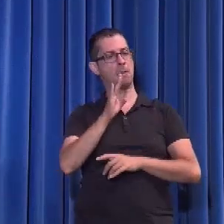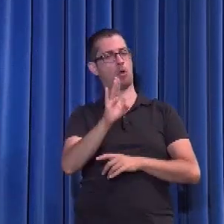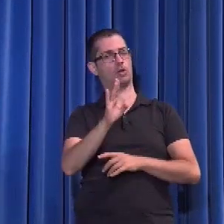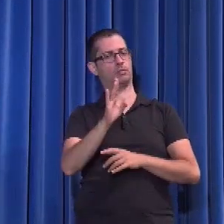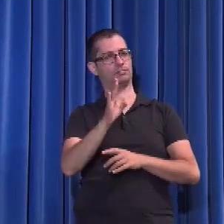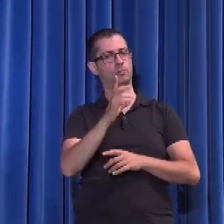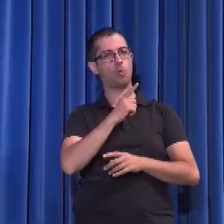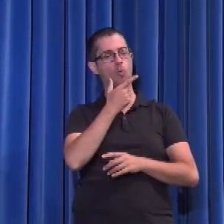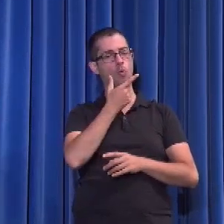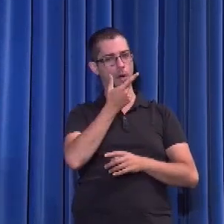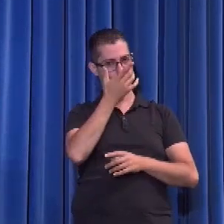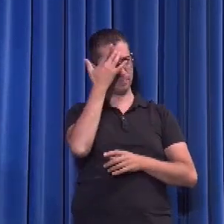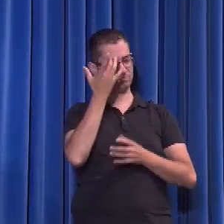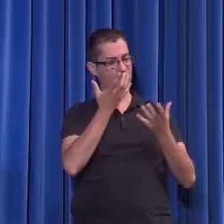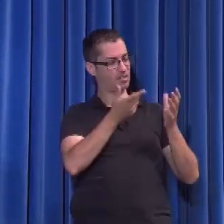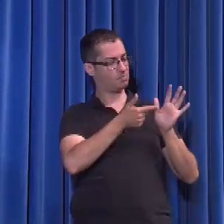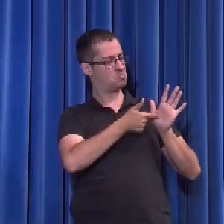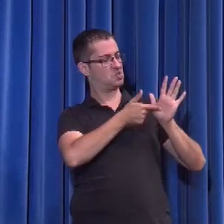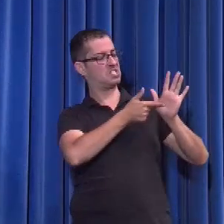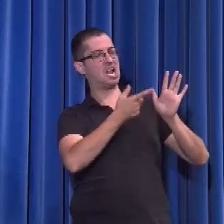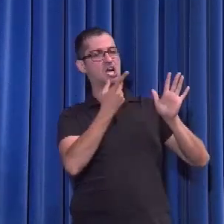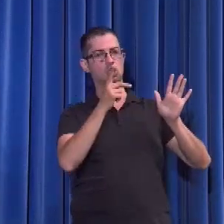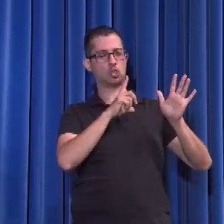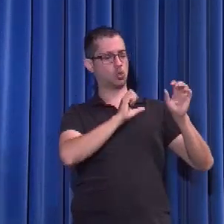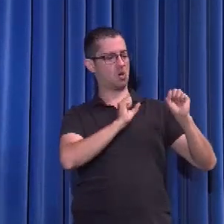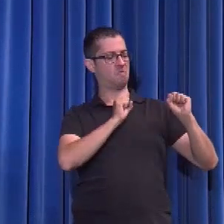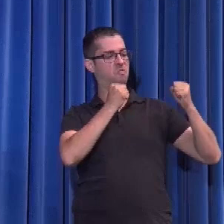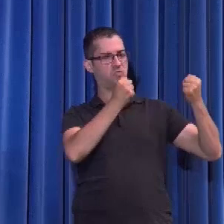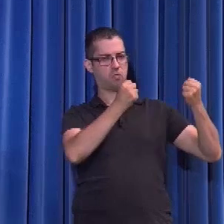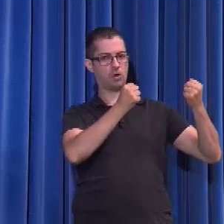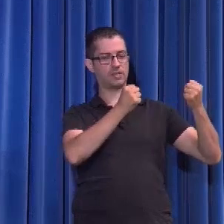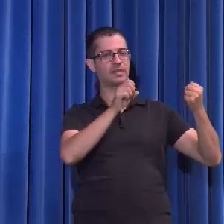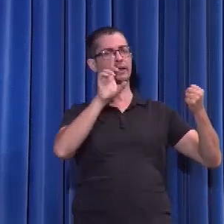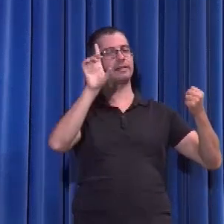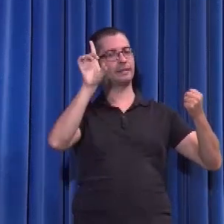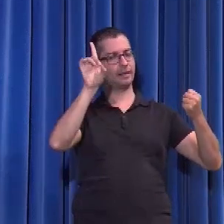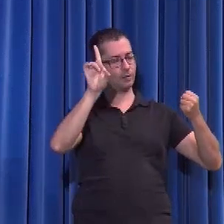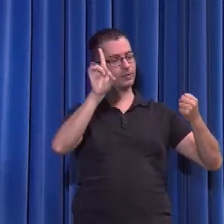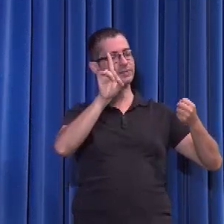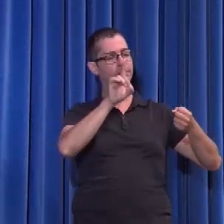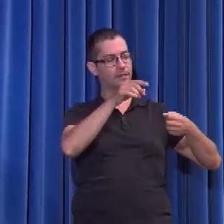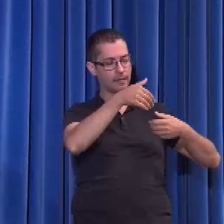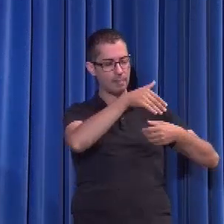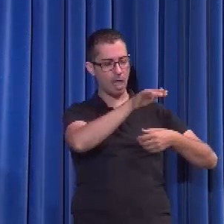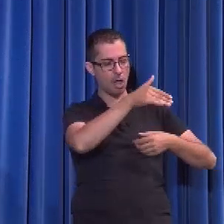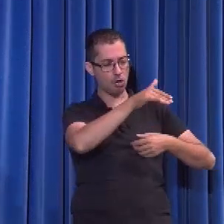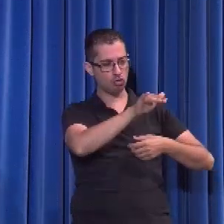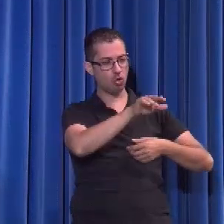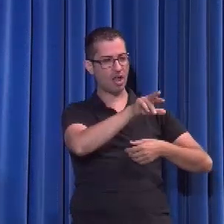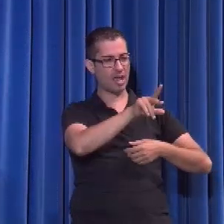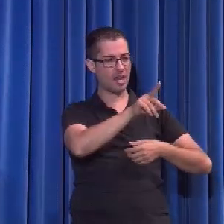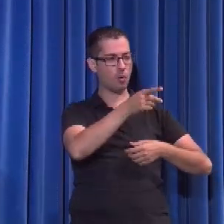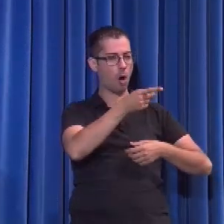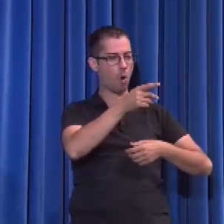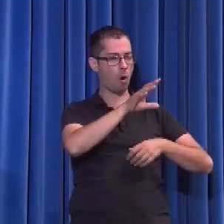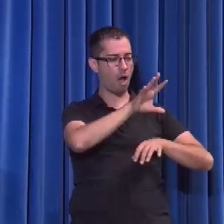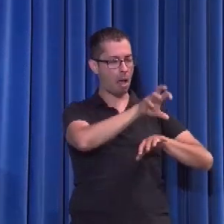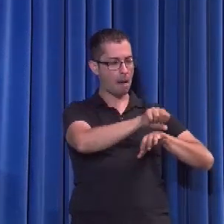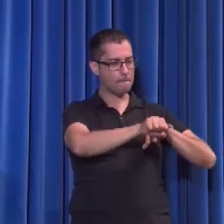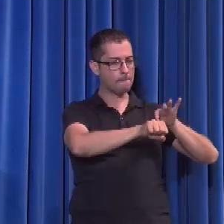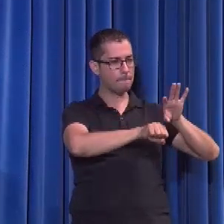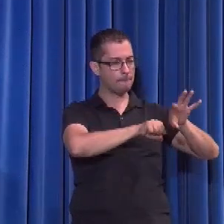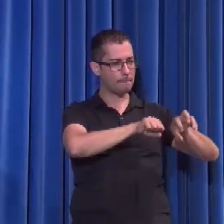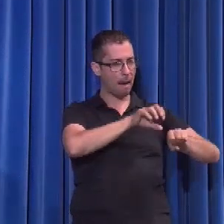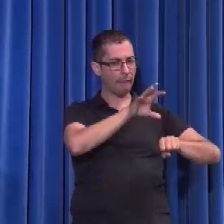sua força. E Deus lhe fez passar um tempo pastando, como se fosse um boi, a fim de que